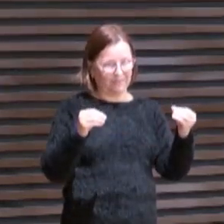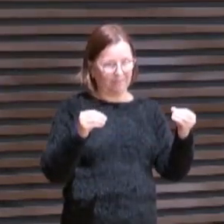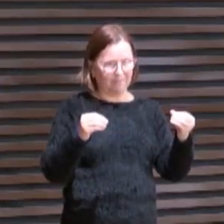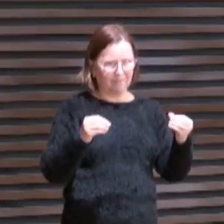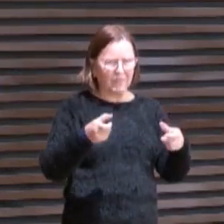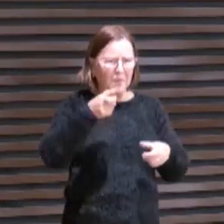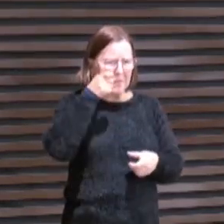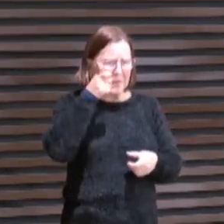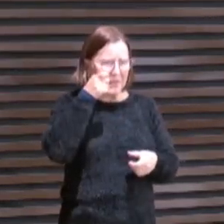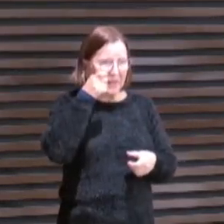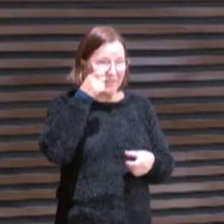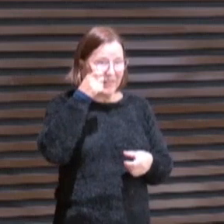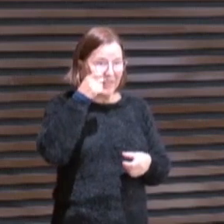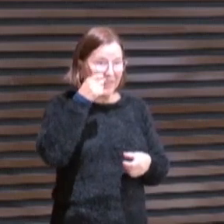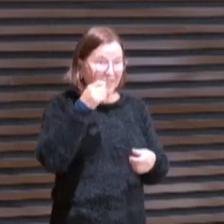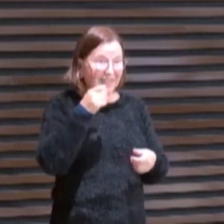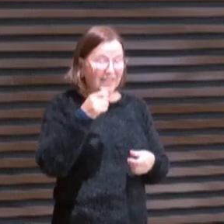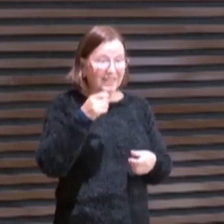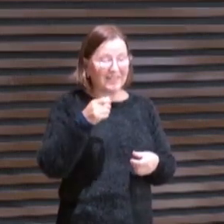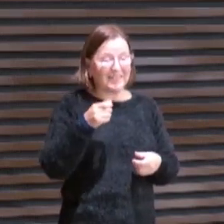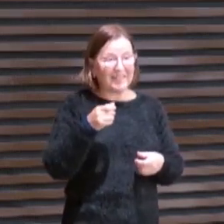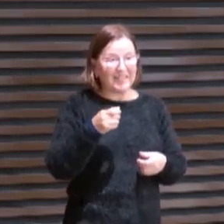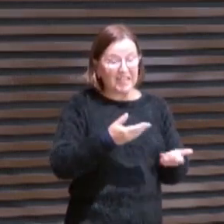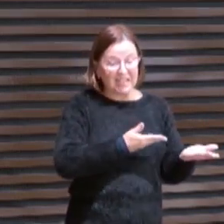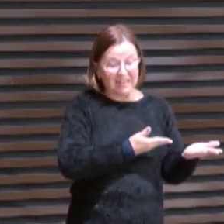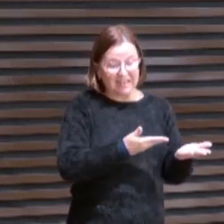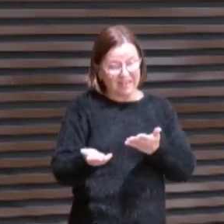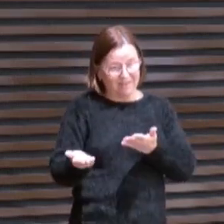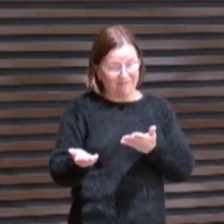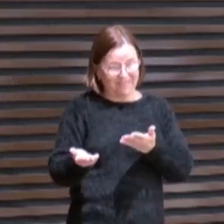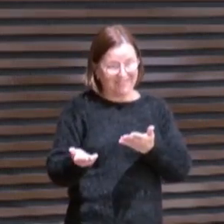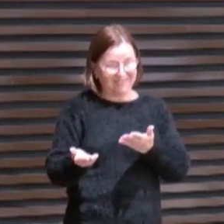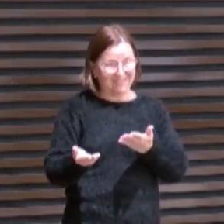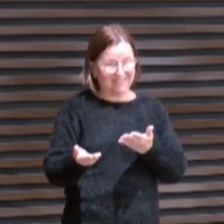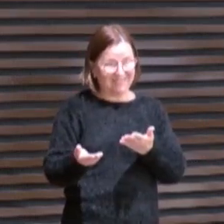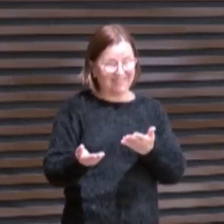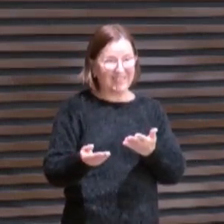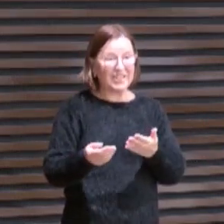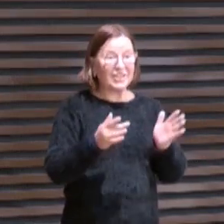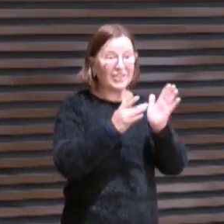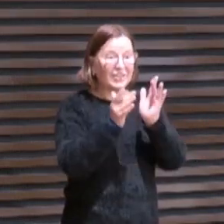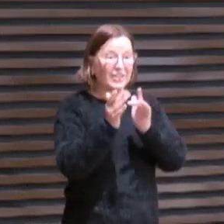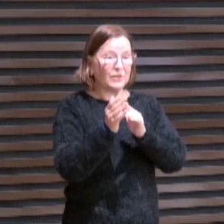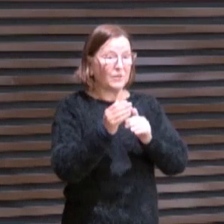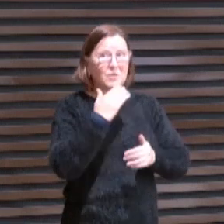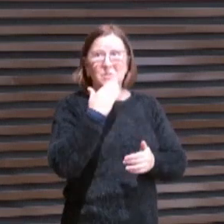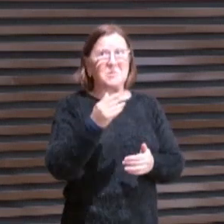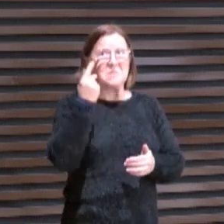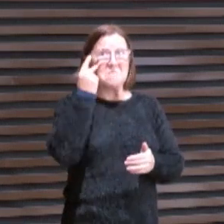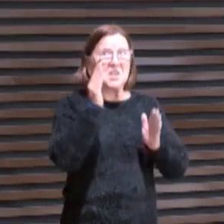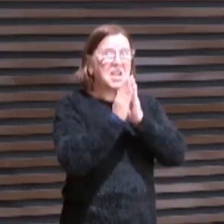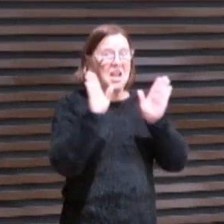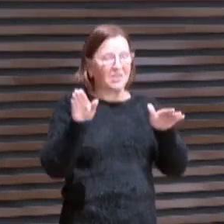preciosa, carregando ele mesmo. Ele não pediu para anjo fazer isso. Ele